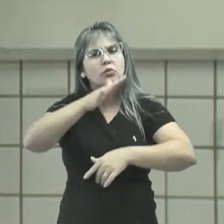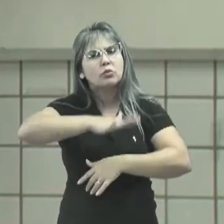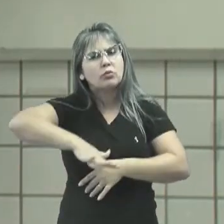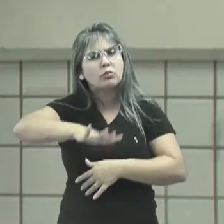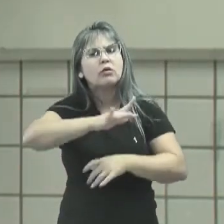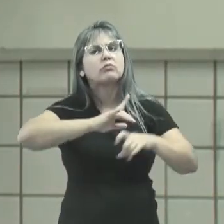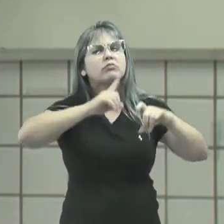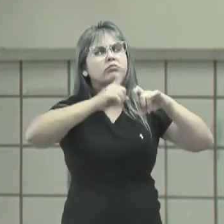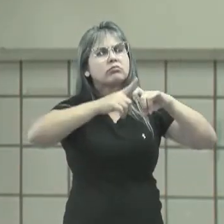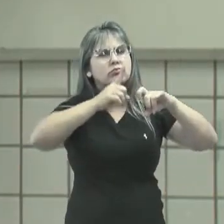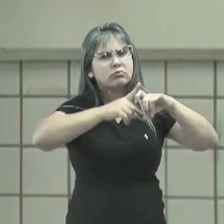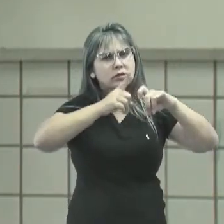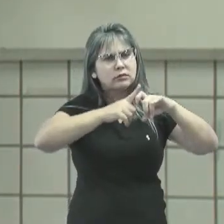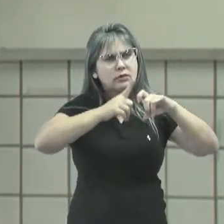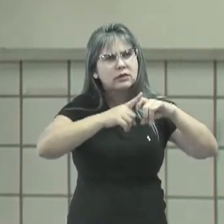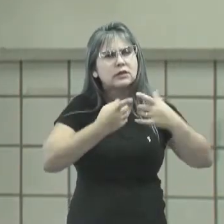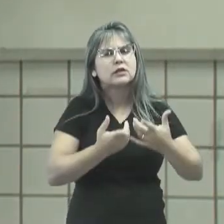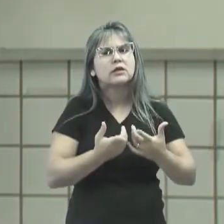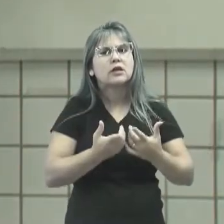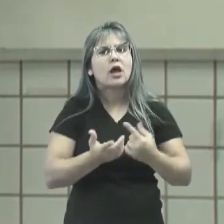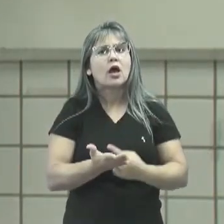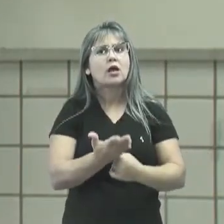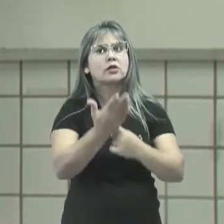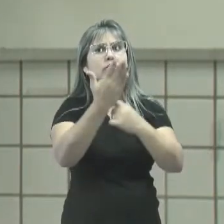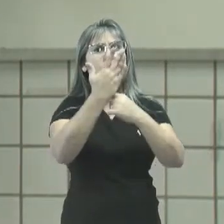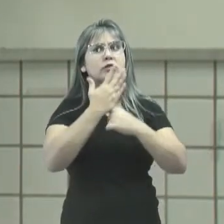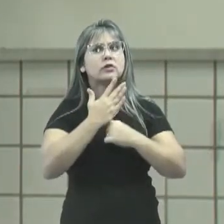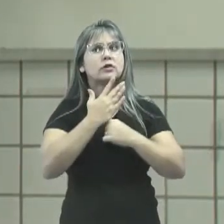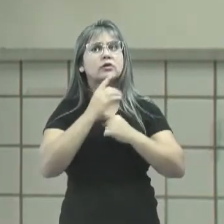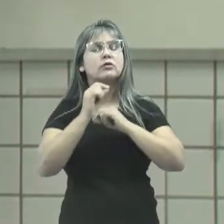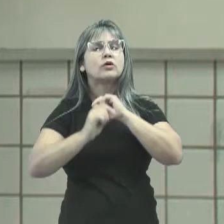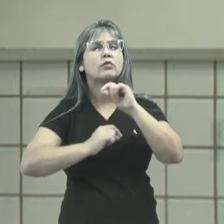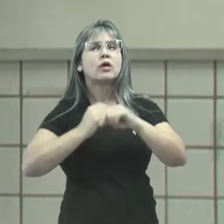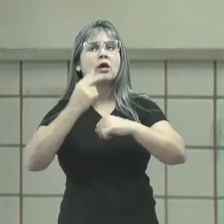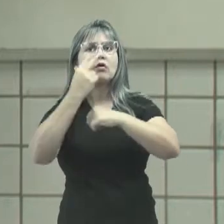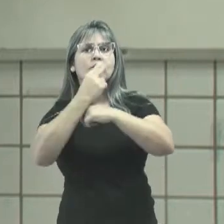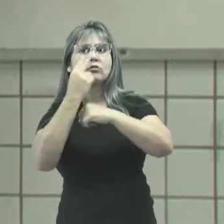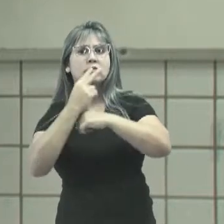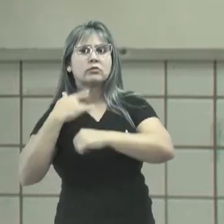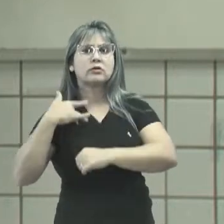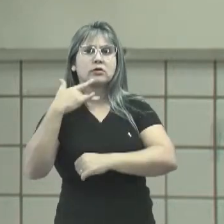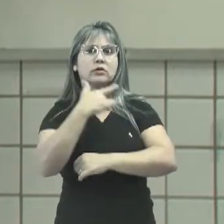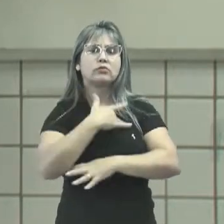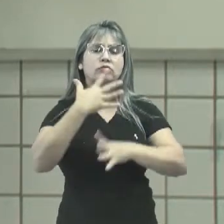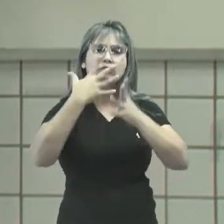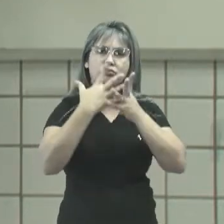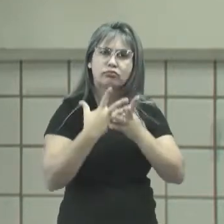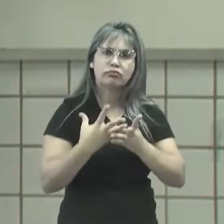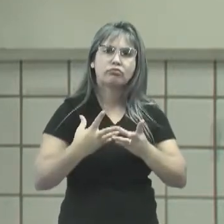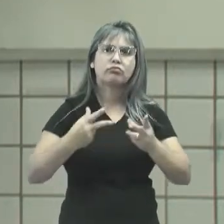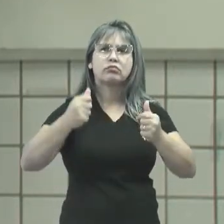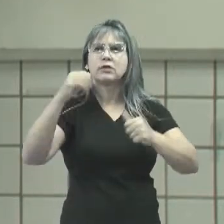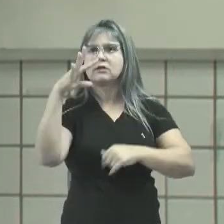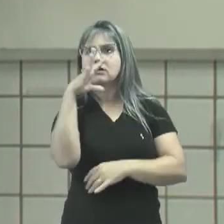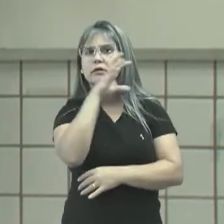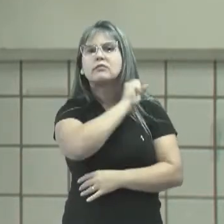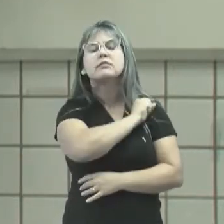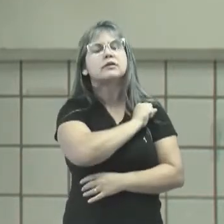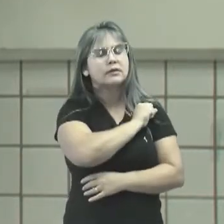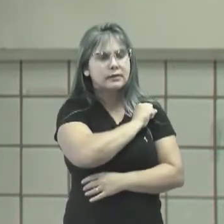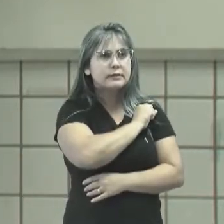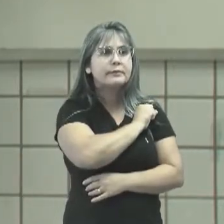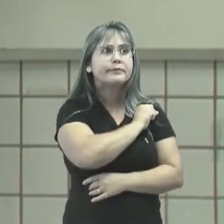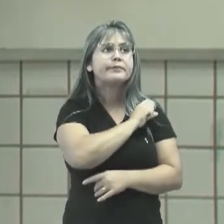vez mais melhorando o diagnóstico, chegando um tratamento mais adequado, né? A tecnologia